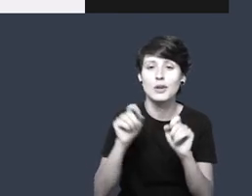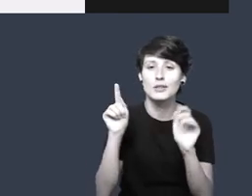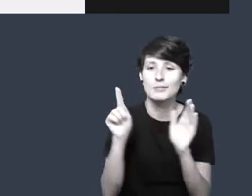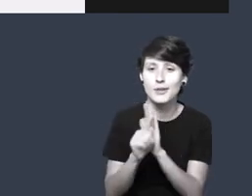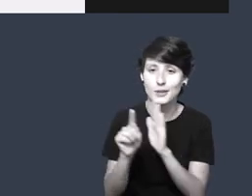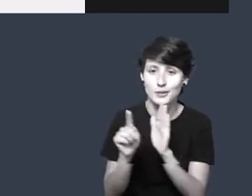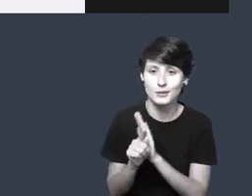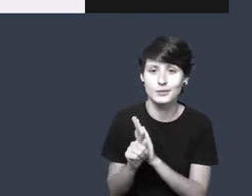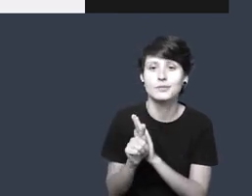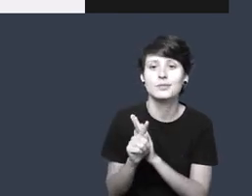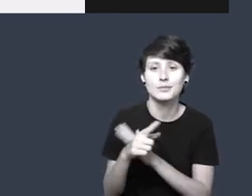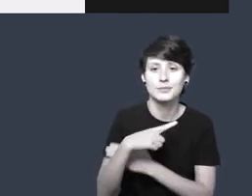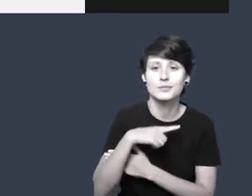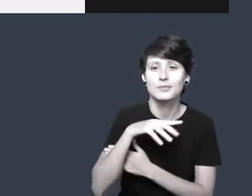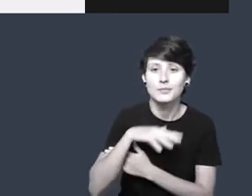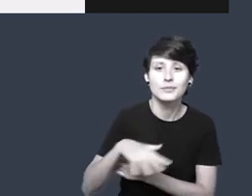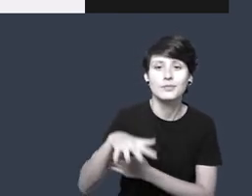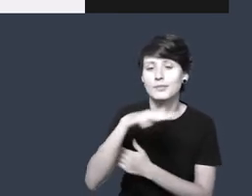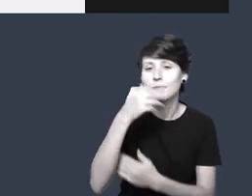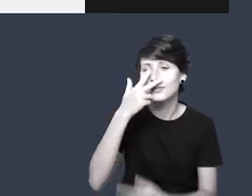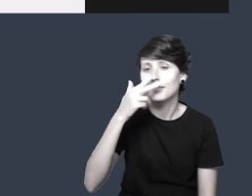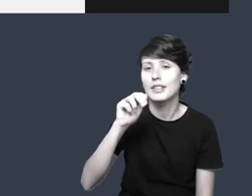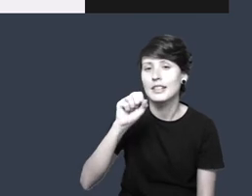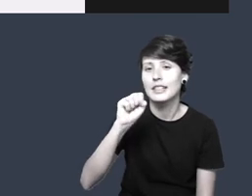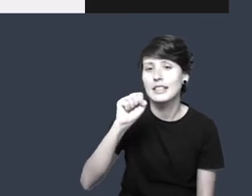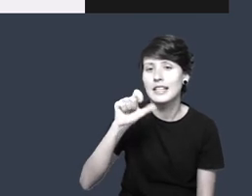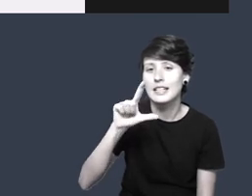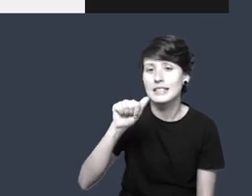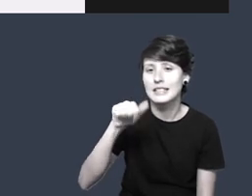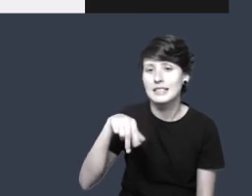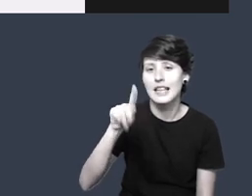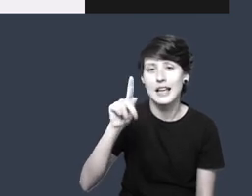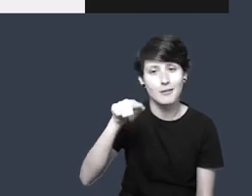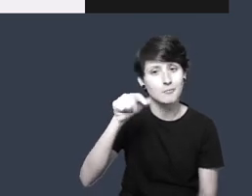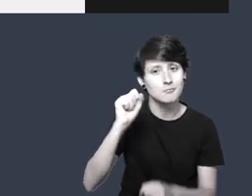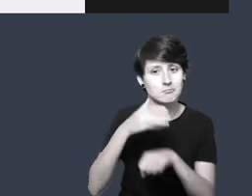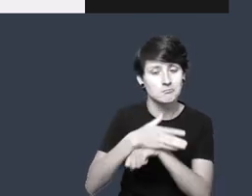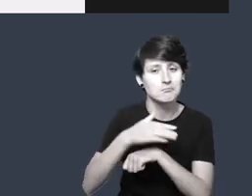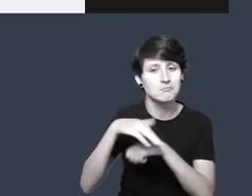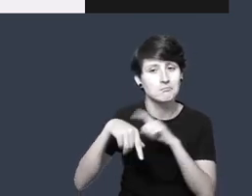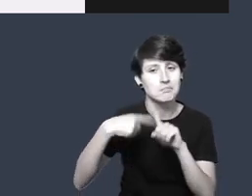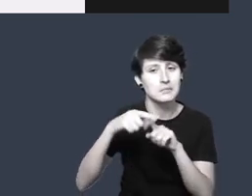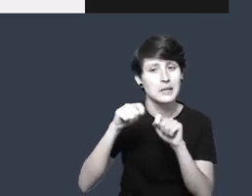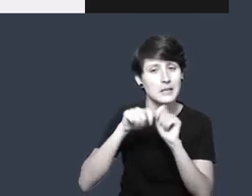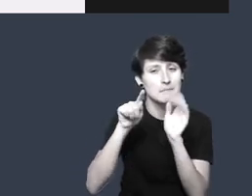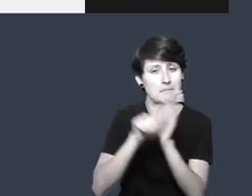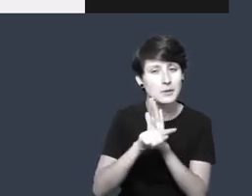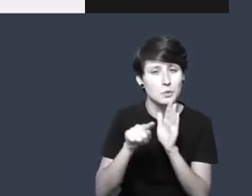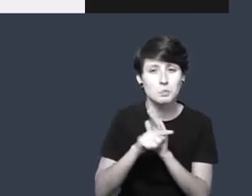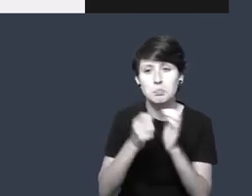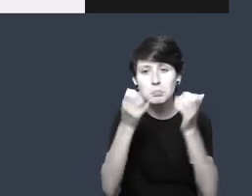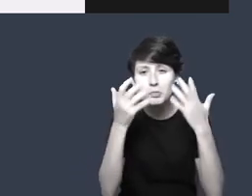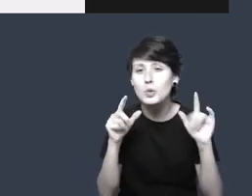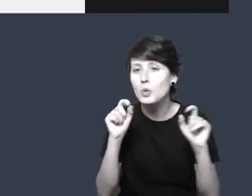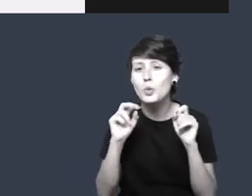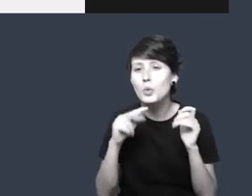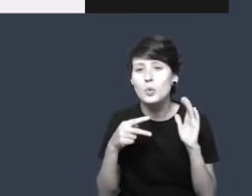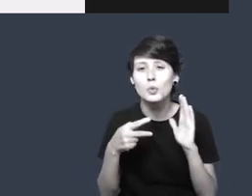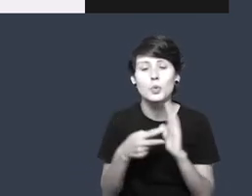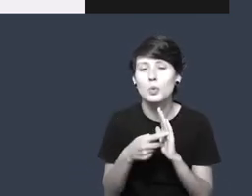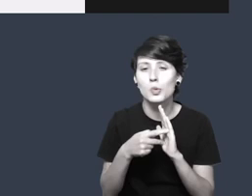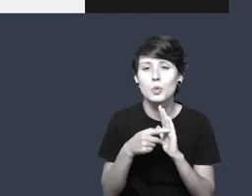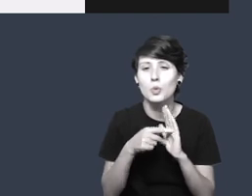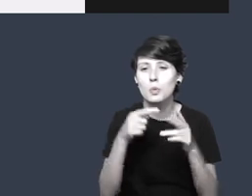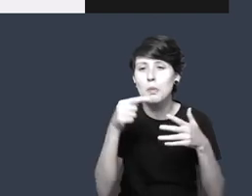um, tem um, eles têm um Slack em que você pode entrar e fazer perguntas. Ah, alguém que pode me explicar o que significa XYZ, porque eu